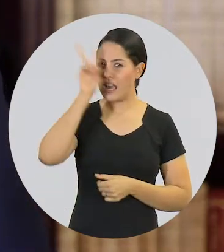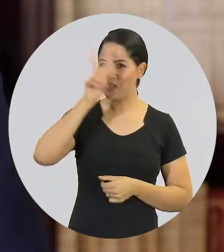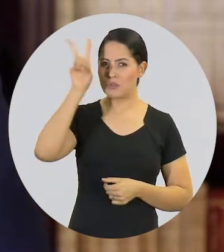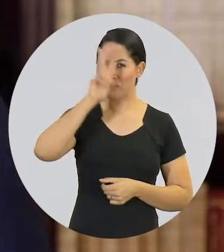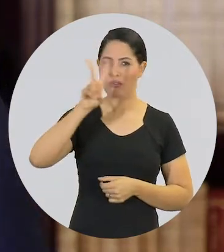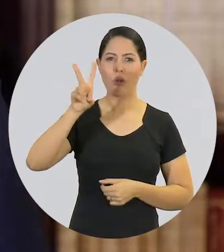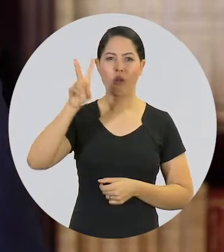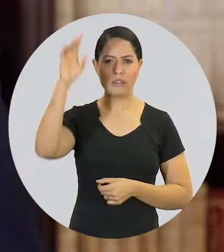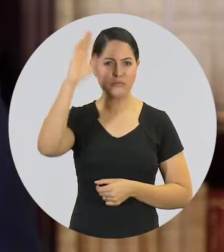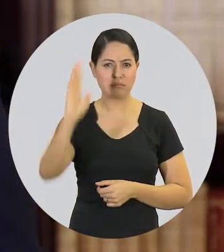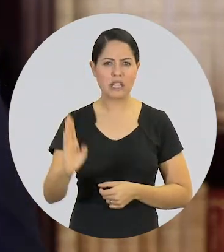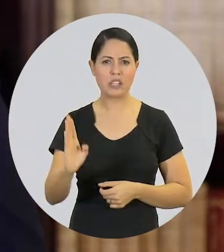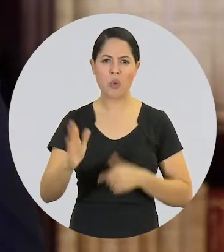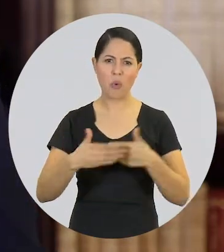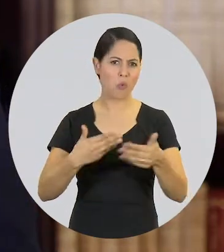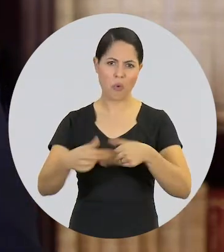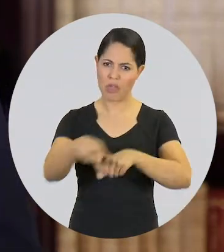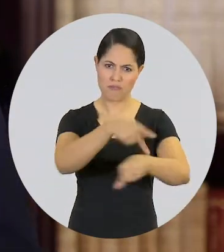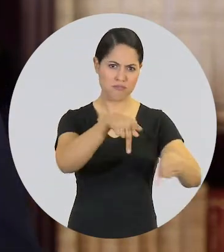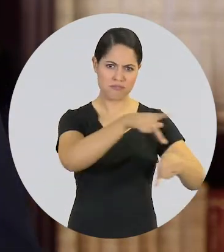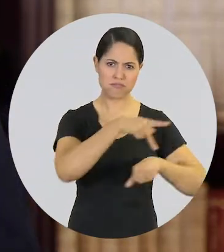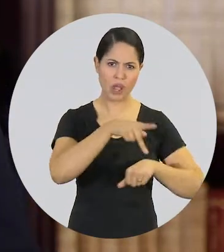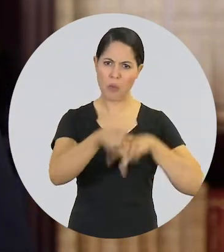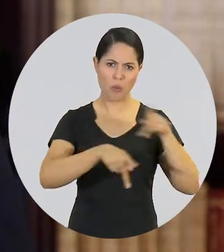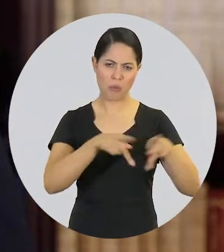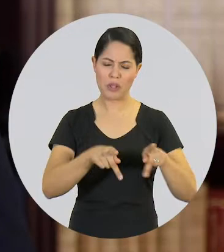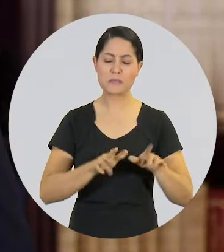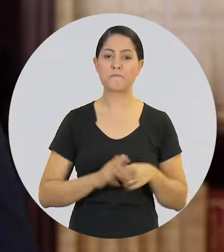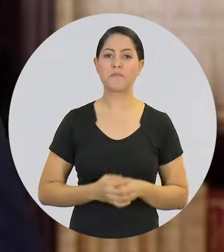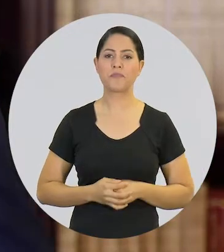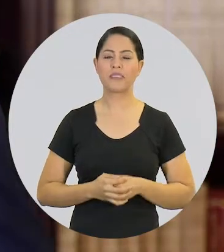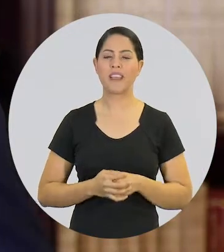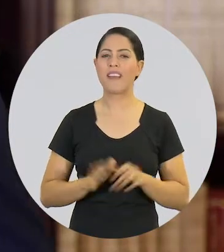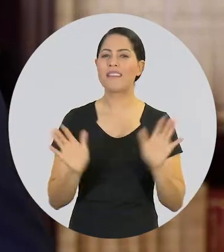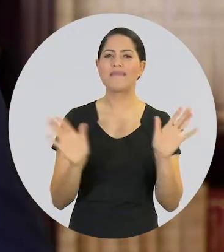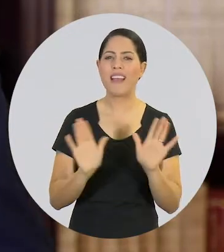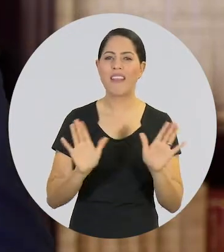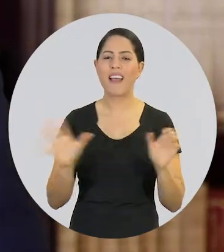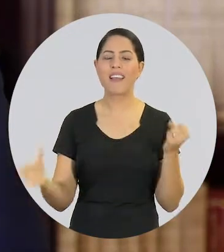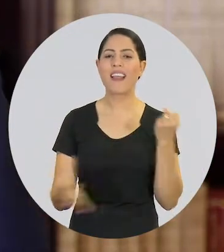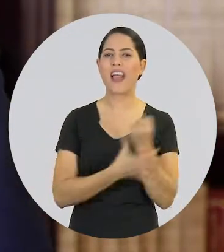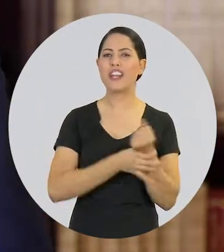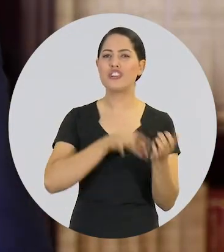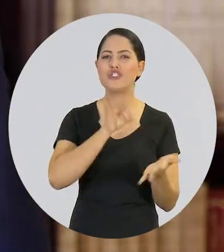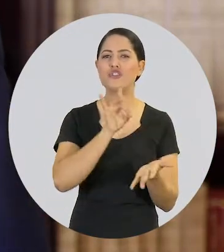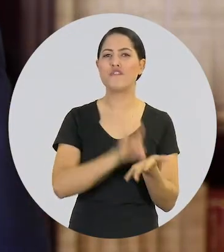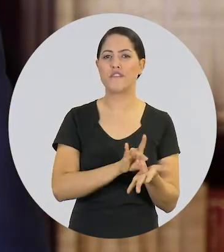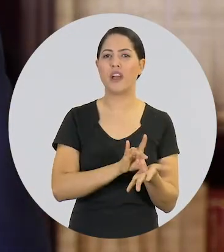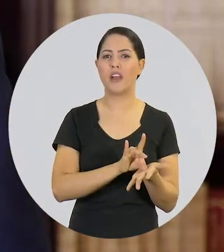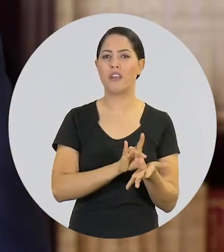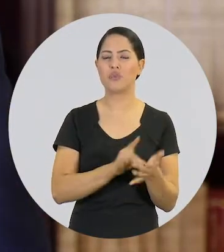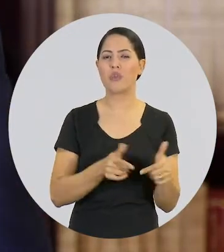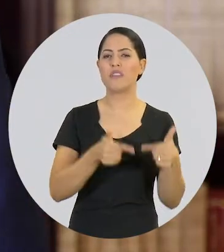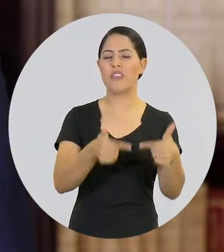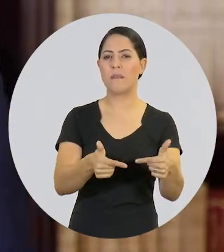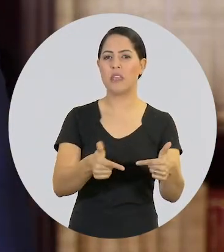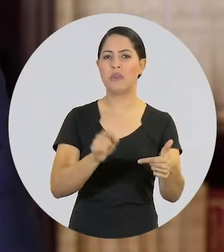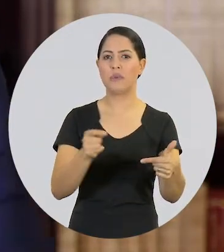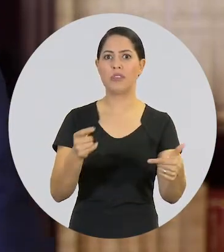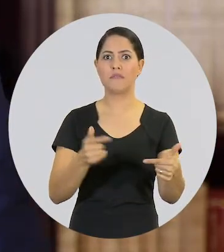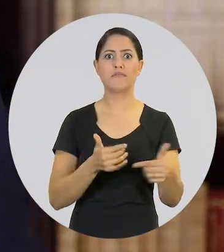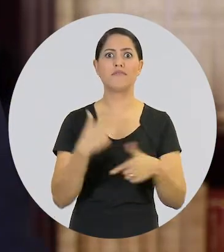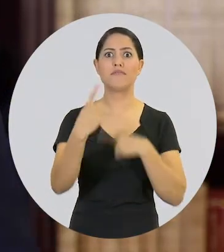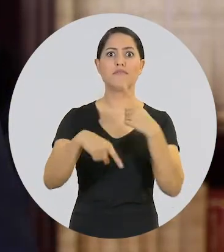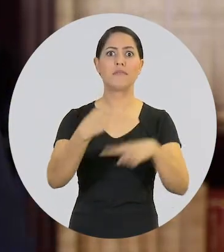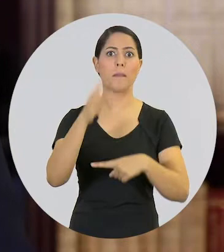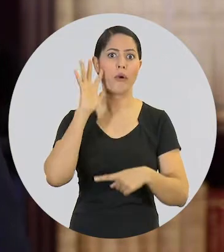história de um país, na história de qualquer povo, nada por si só garante ou determina